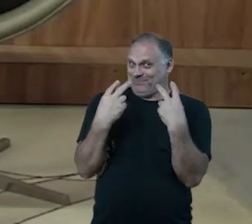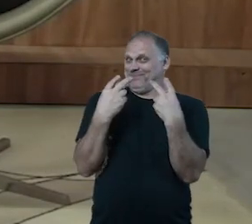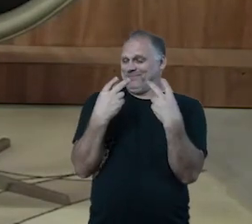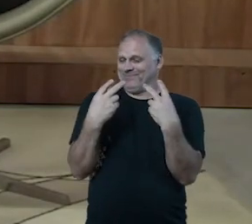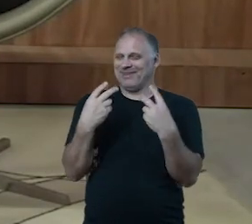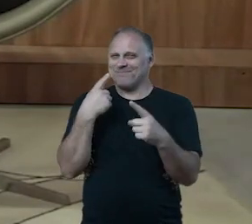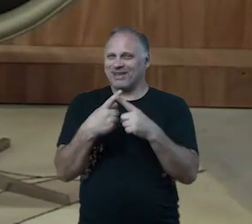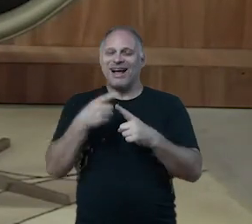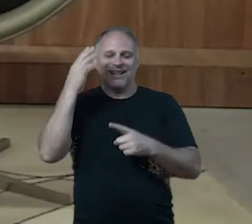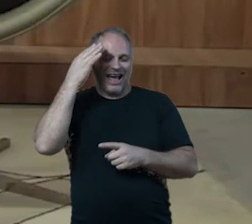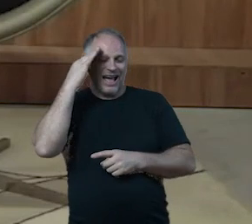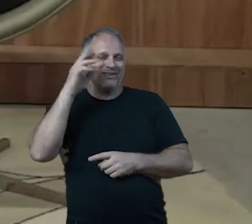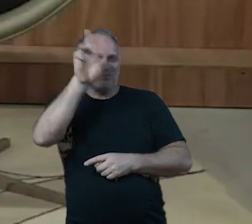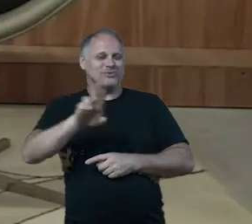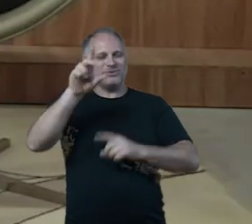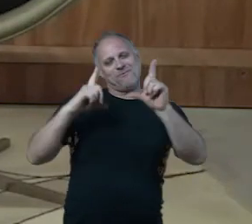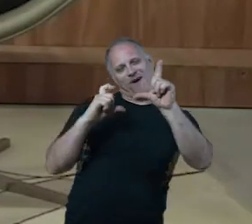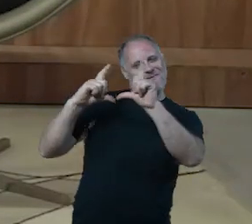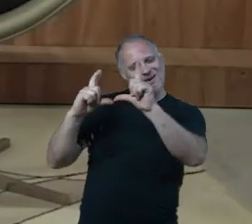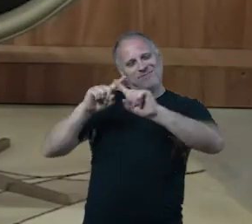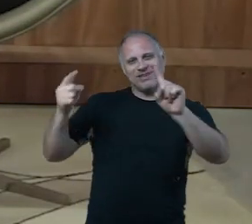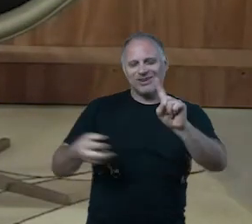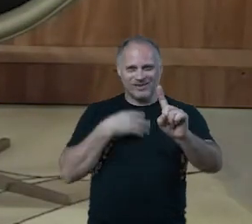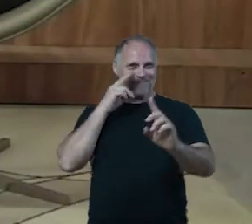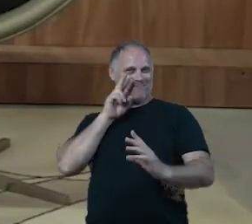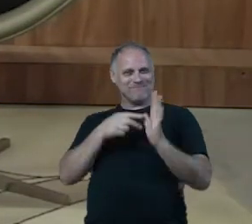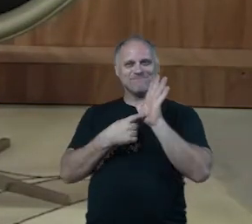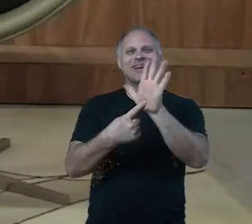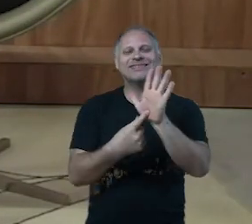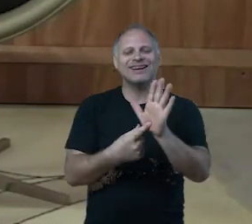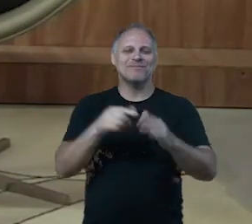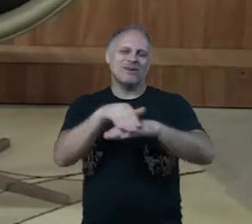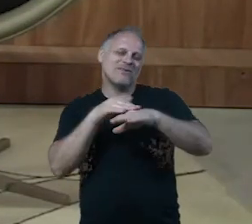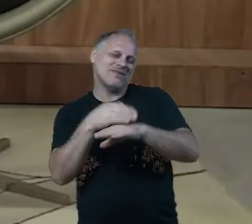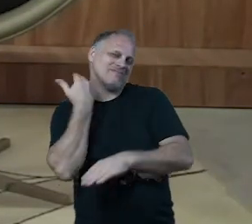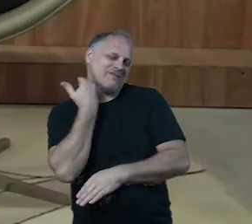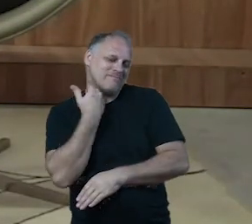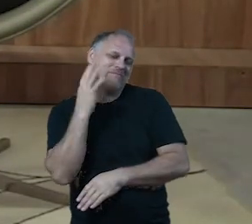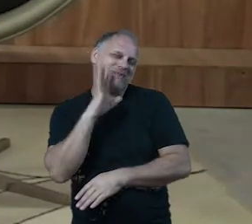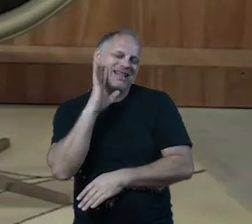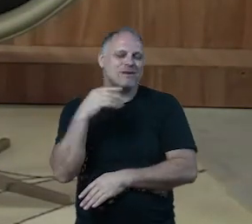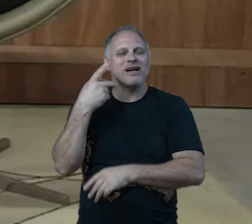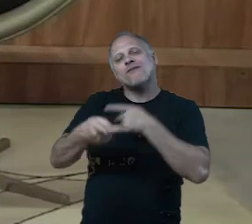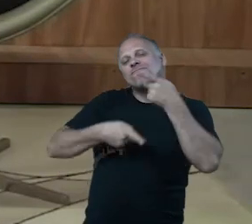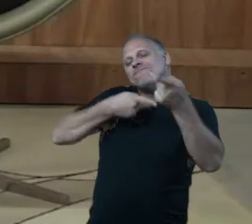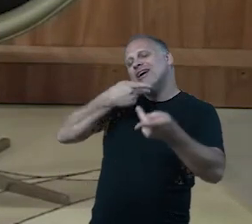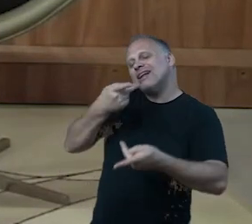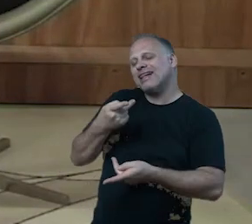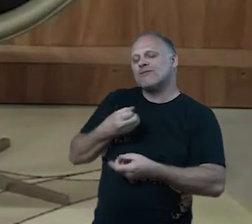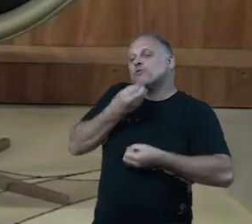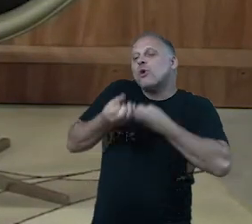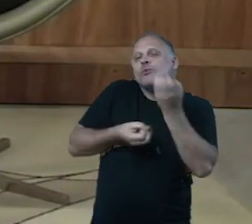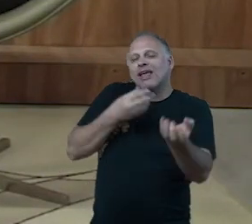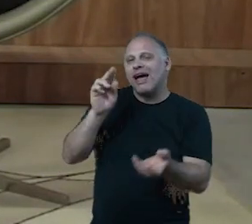câmeras. Ela está acostumada a manusear a câmera, mas hoje eu trouxe ela para frente da câmera, que vai ser uma conversa, um bate-papo bem descontraído para ela contar